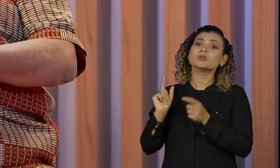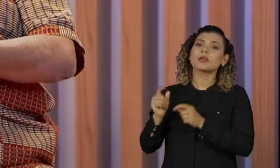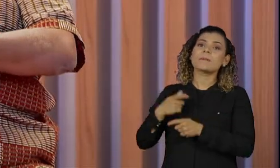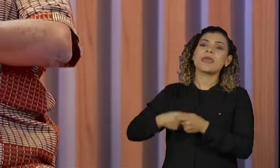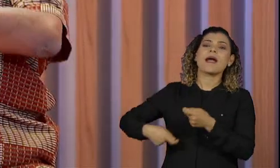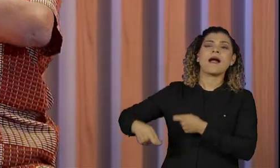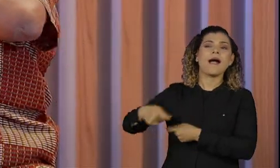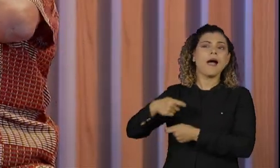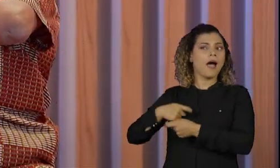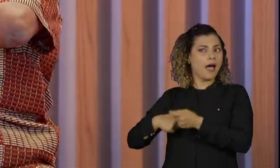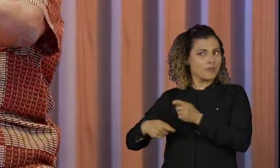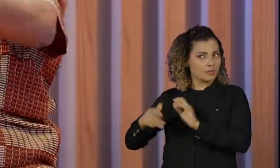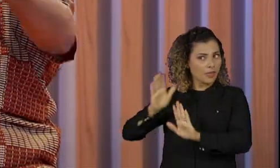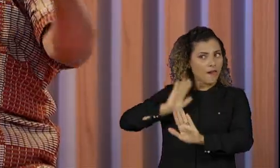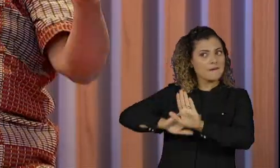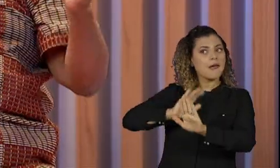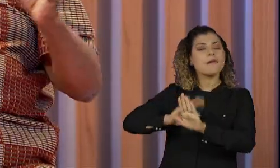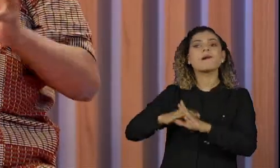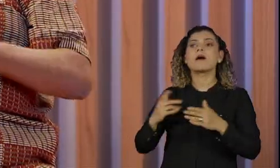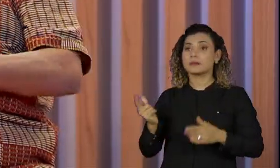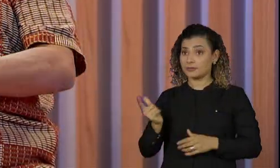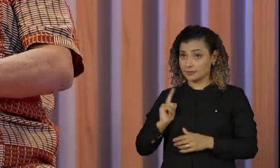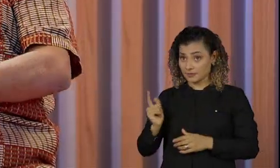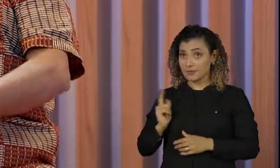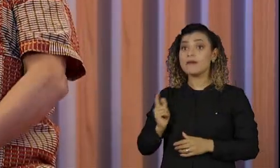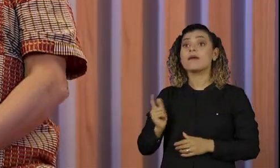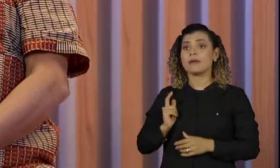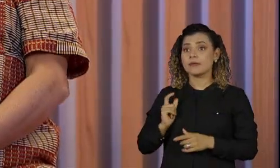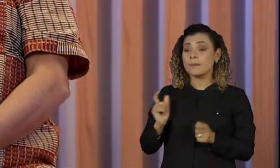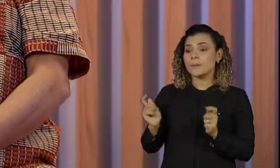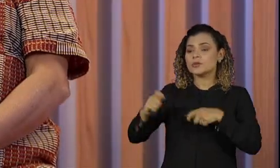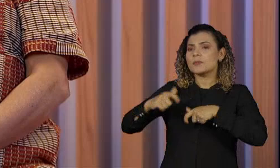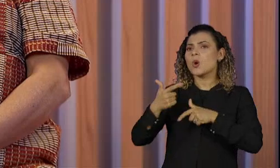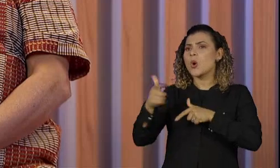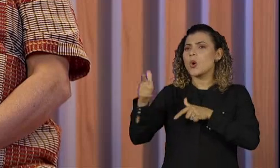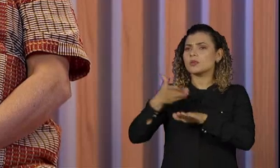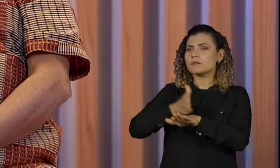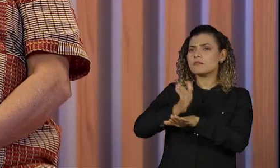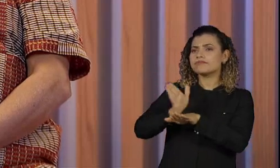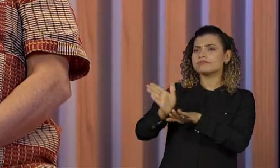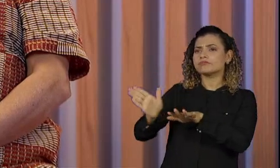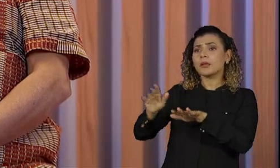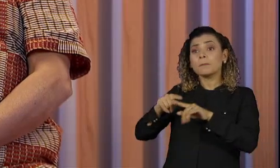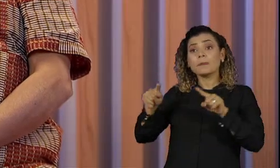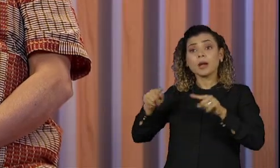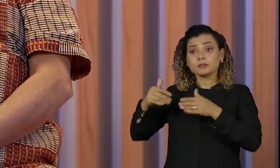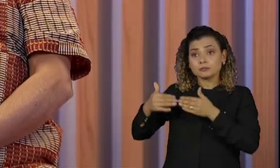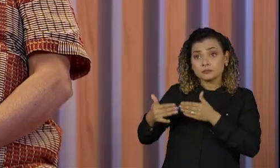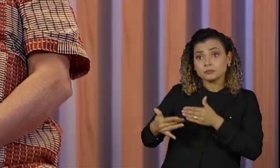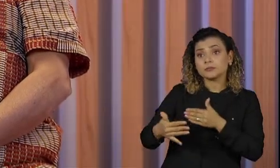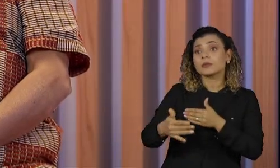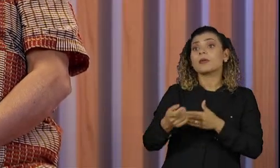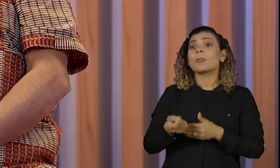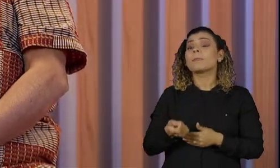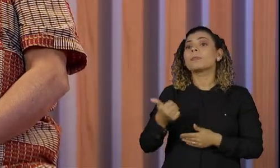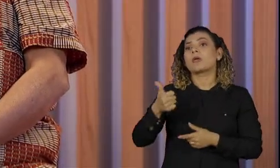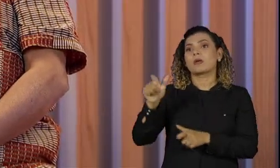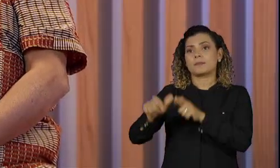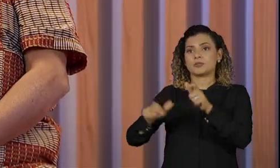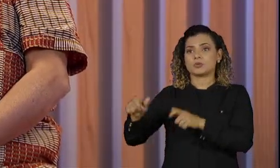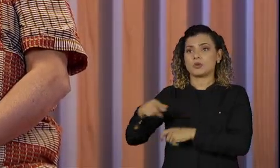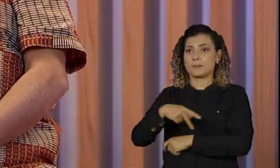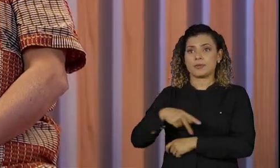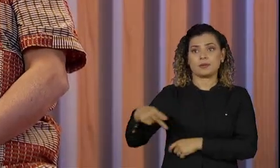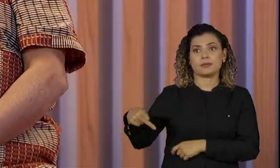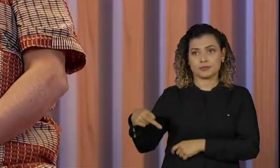mercantilizada, se vê outras possibilidades. E a partir daí, poucos são os